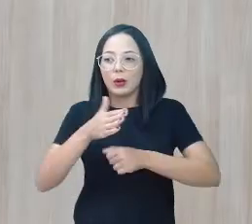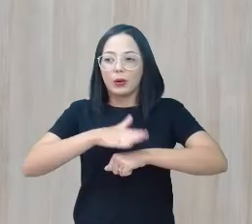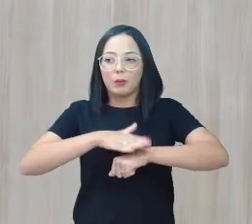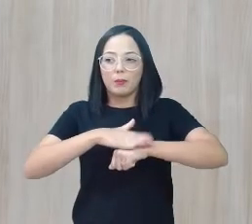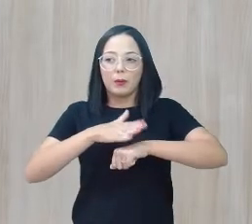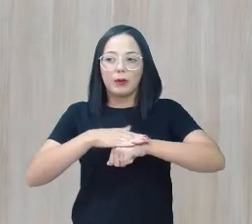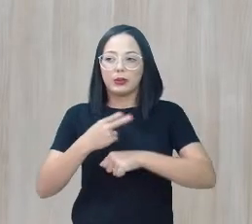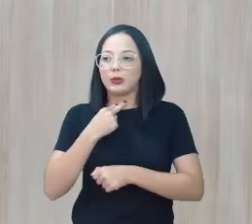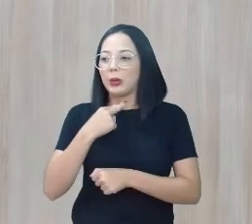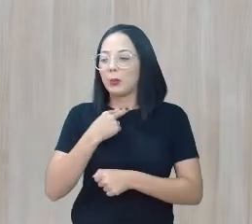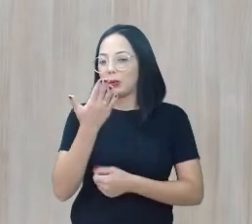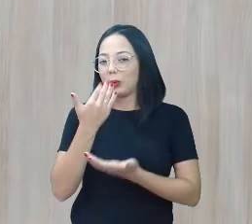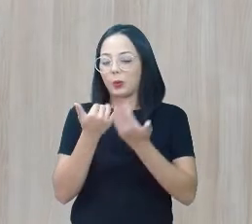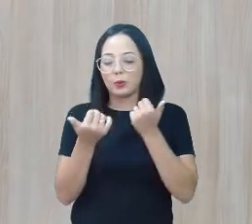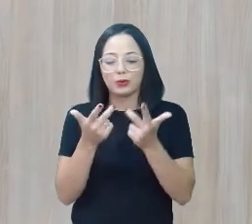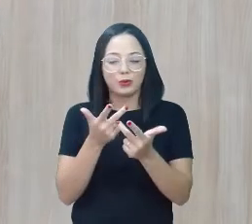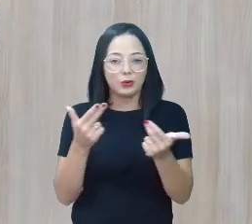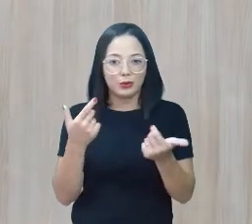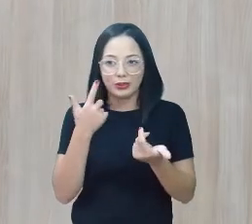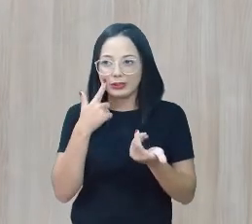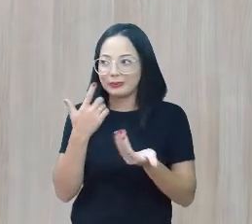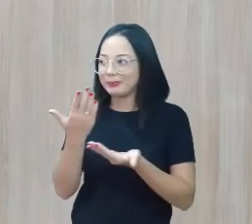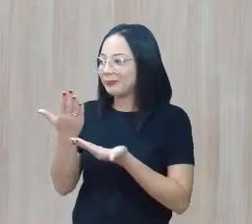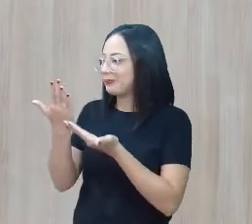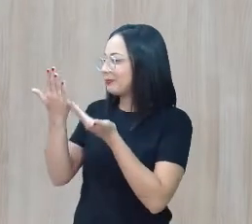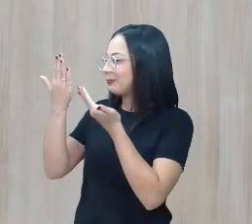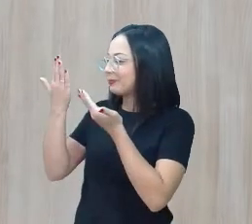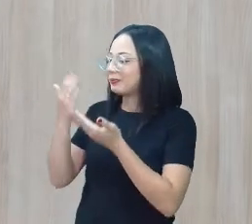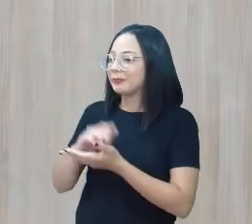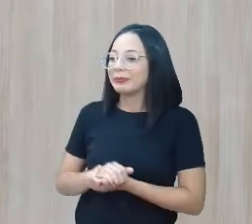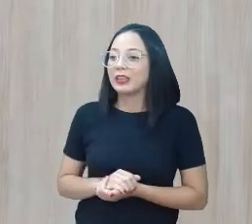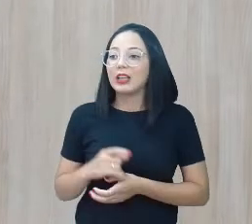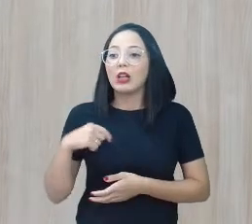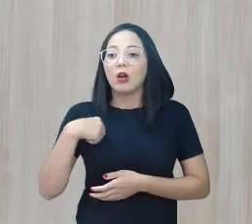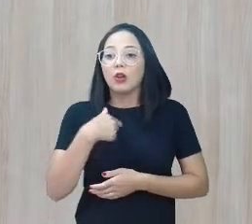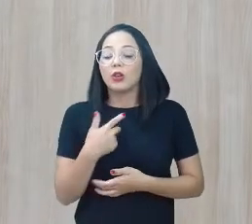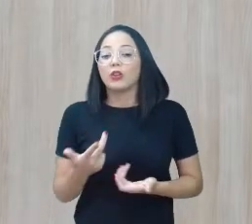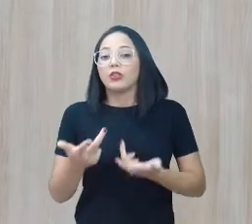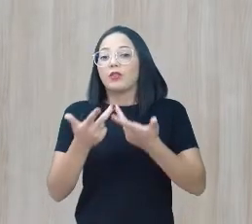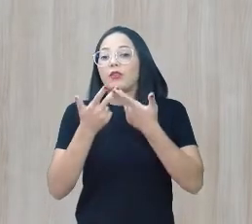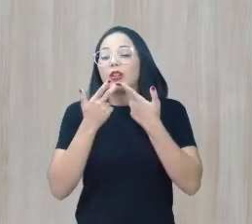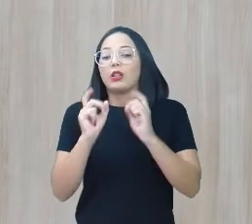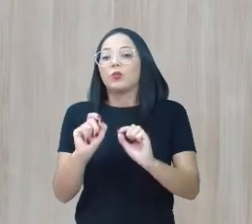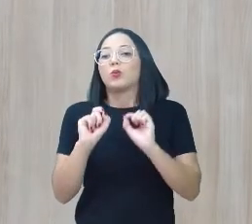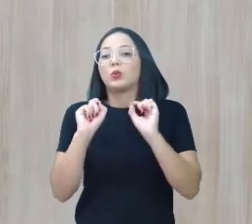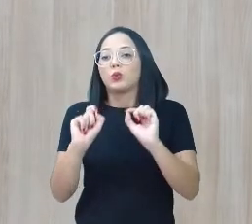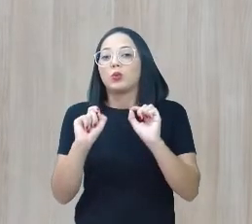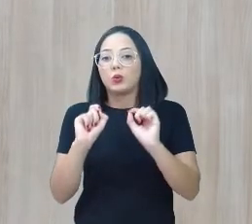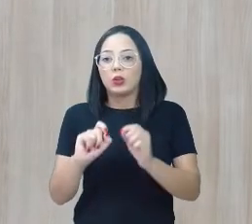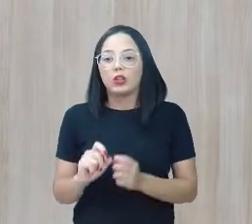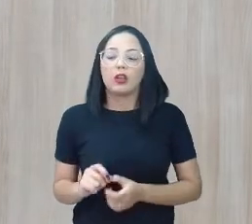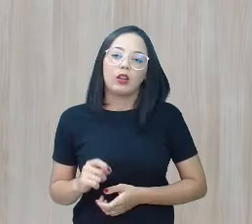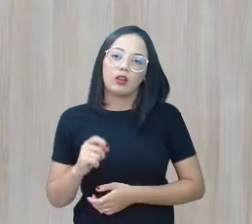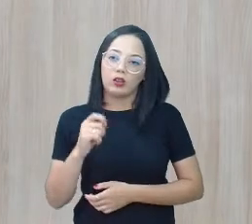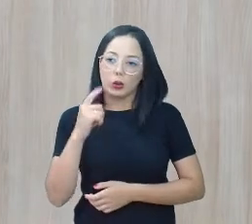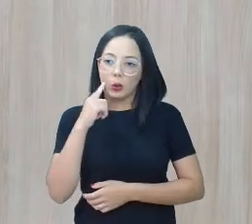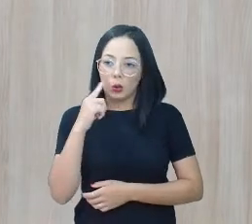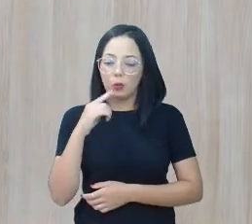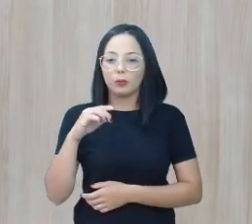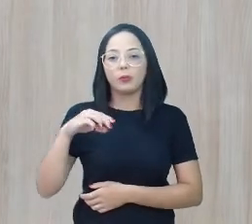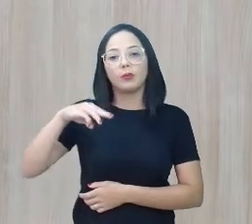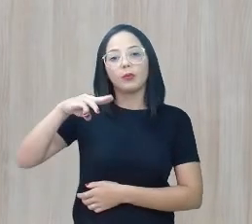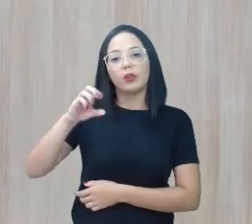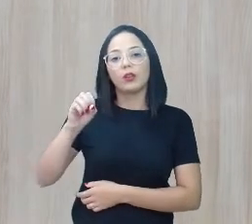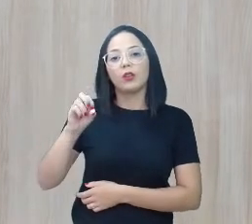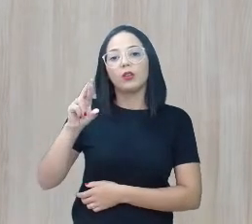nem pode comer essas coisas. Então, falamos muitas vezes na norma popular, não é?